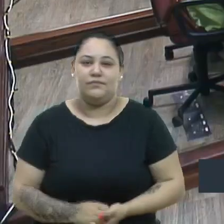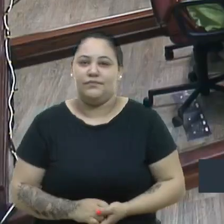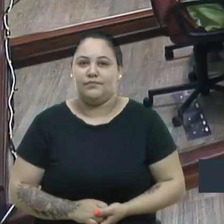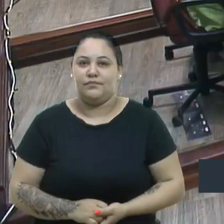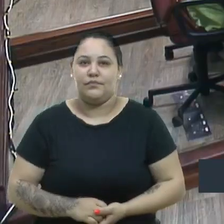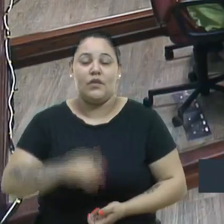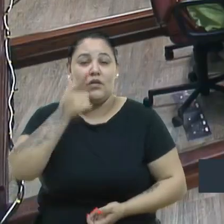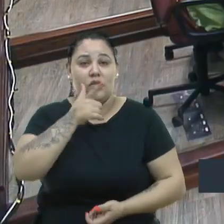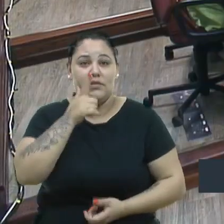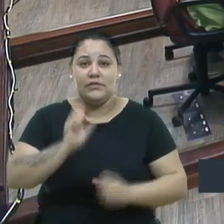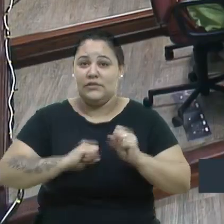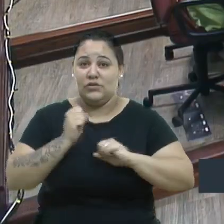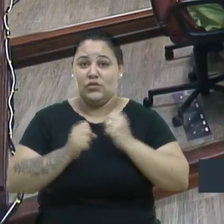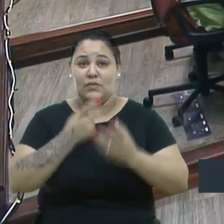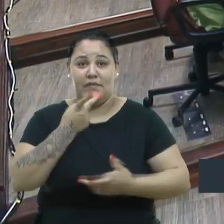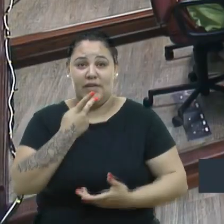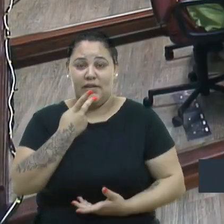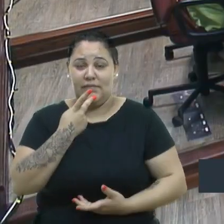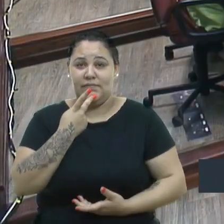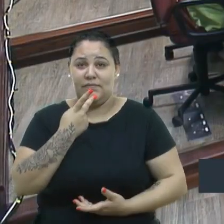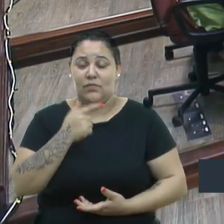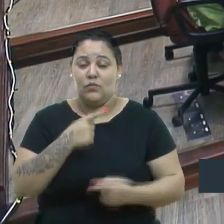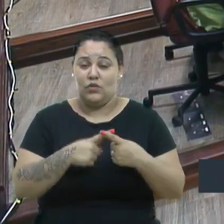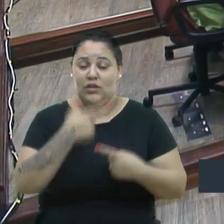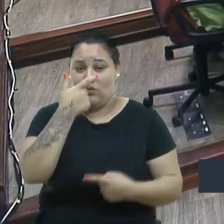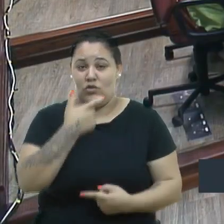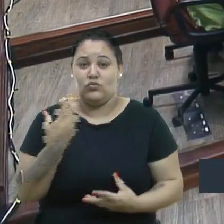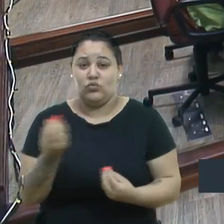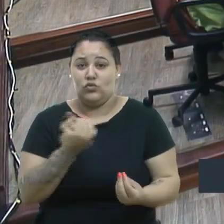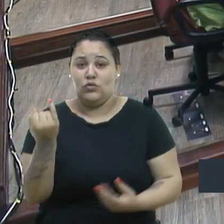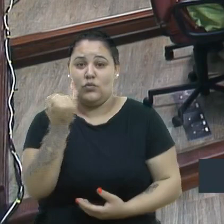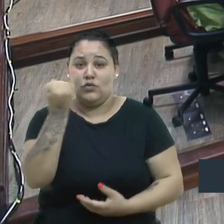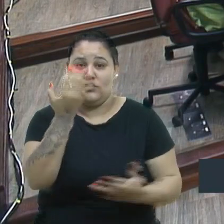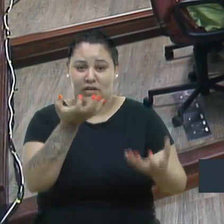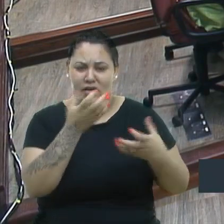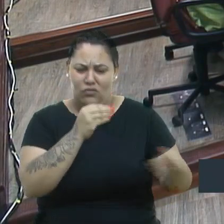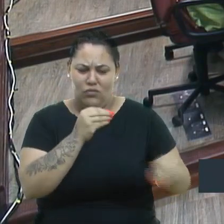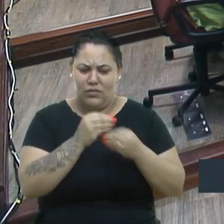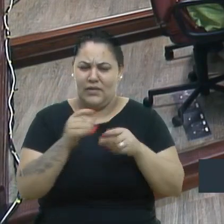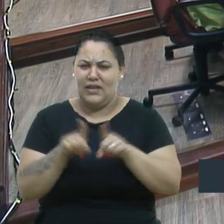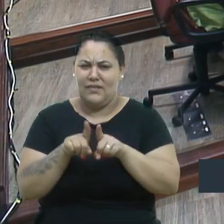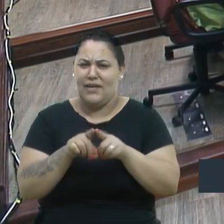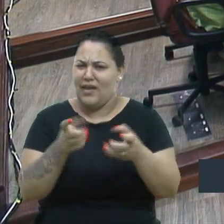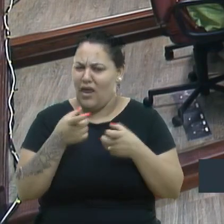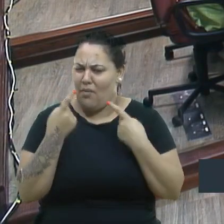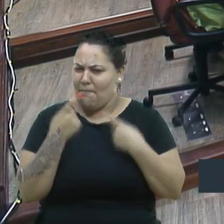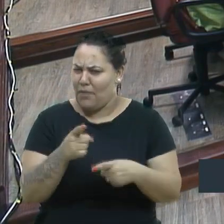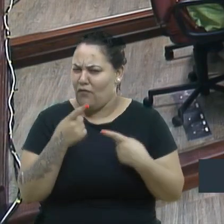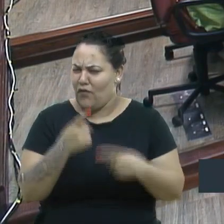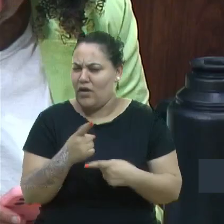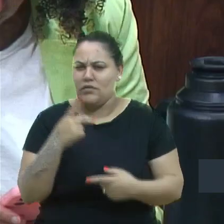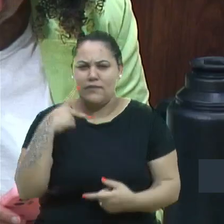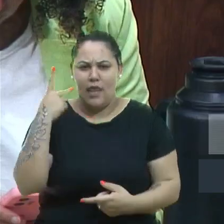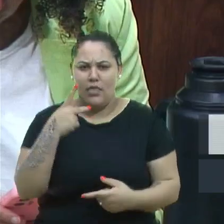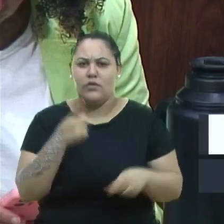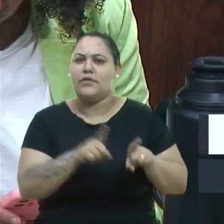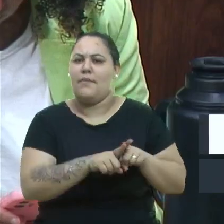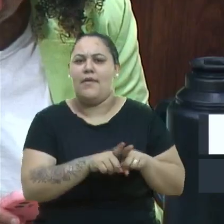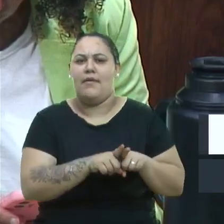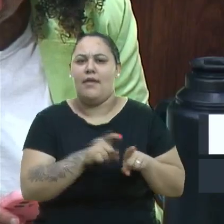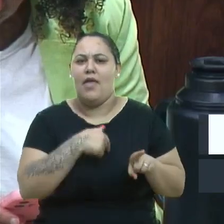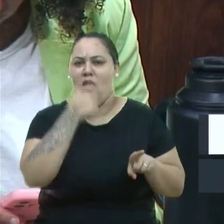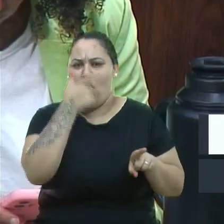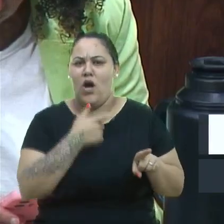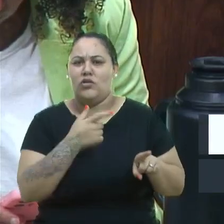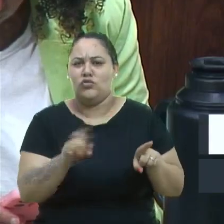falar, vereador Lucas, porque acho super pertinente e quero fazer até uma provocação aqui para os colegas, que eu acho que um